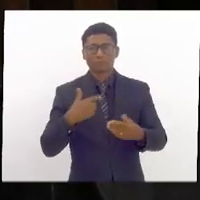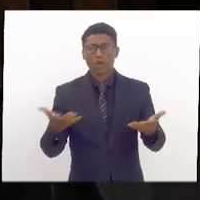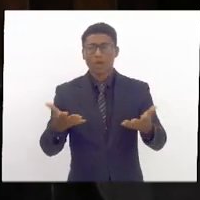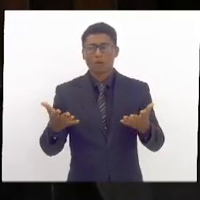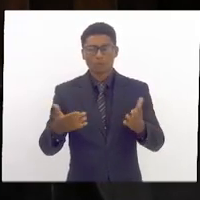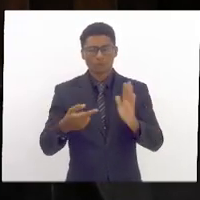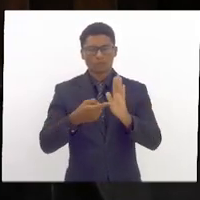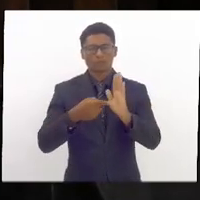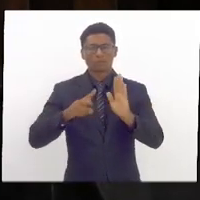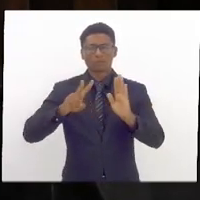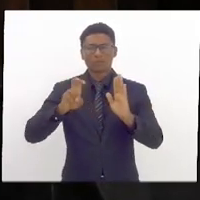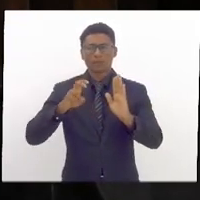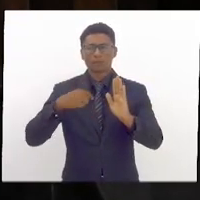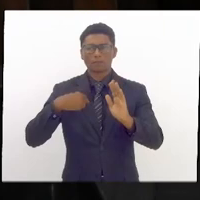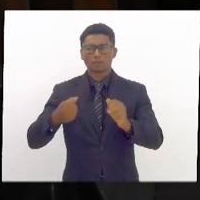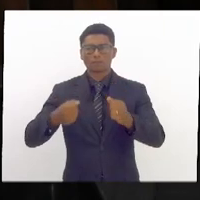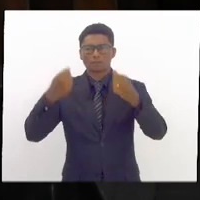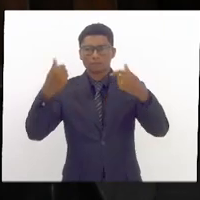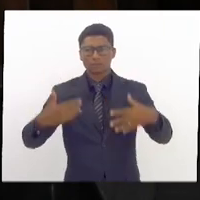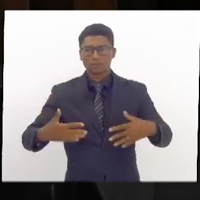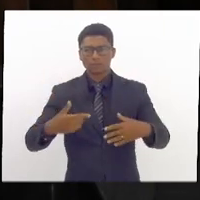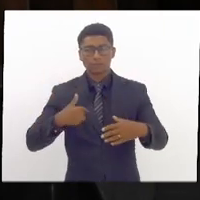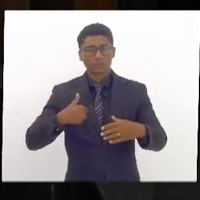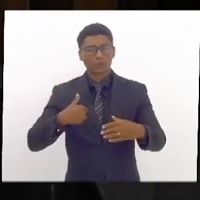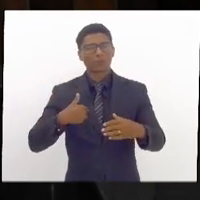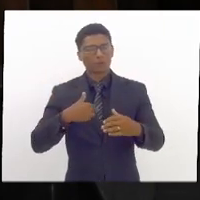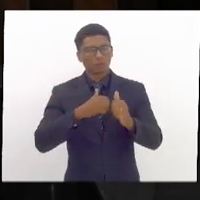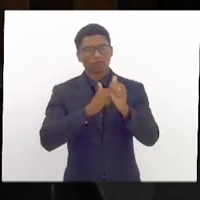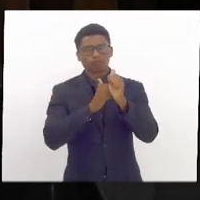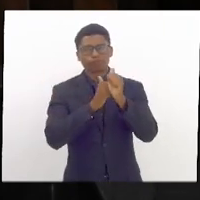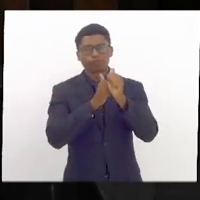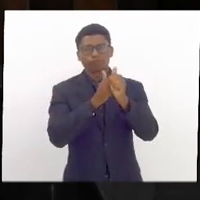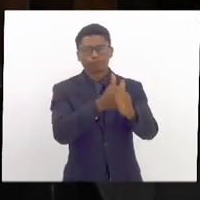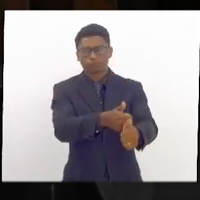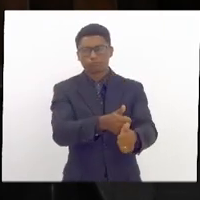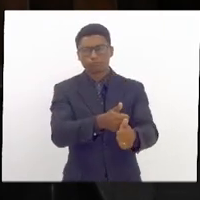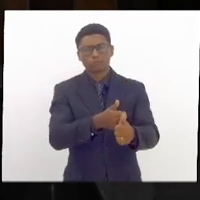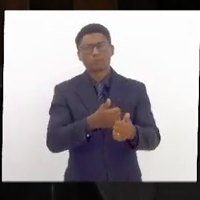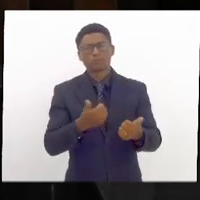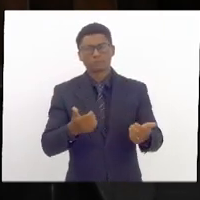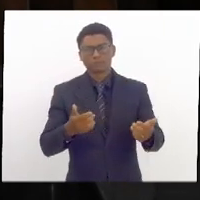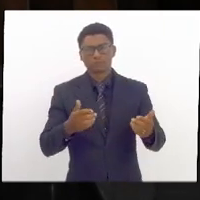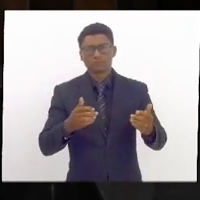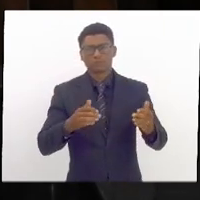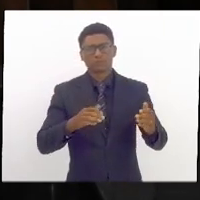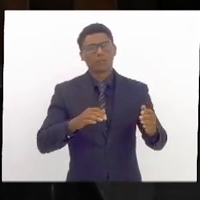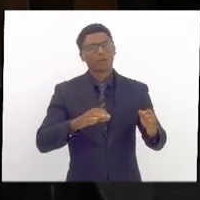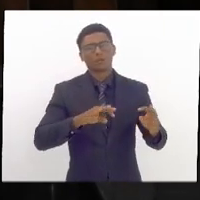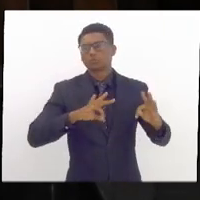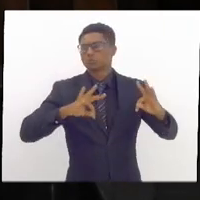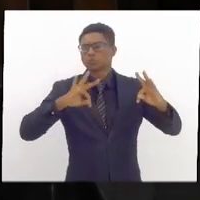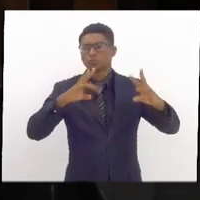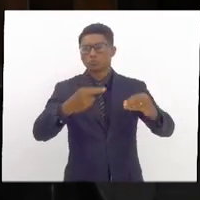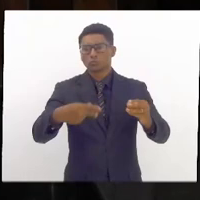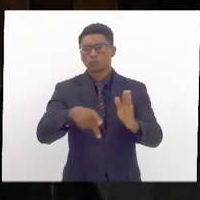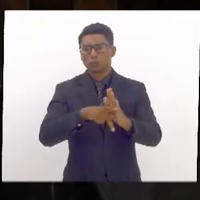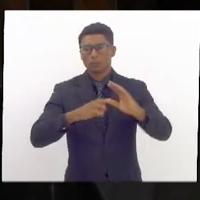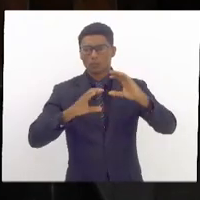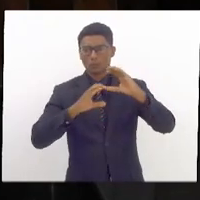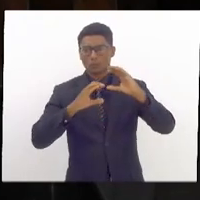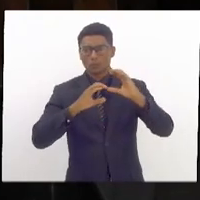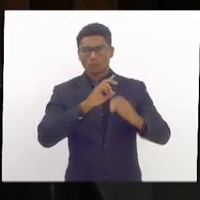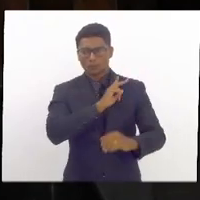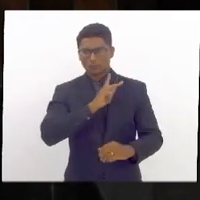mérito. Eu tenho acompanhado, por óbvio, tudo o que tem acontecido nos concursos da Defensoria